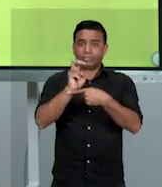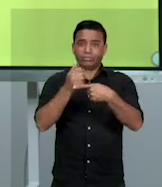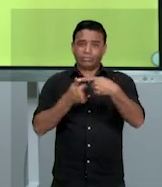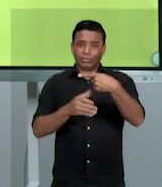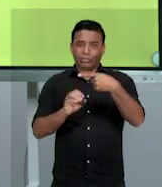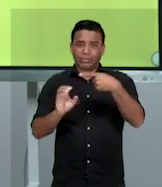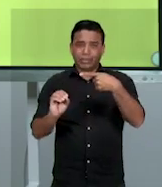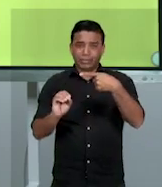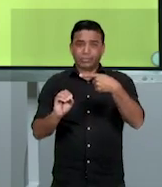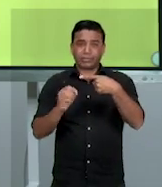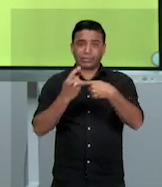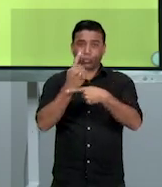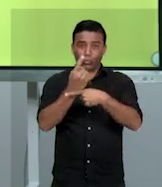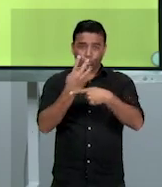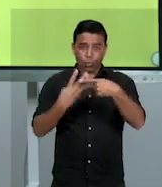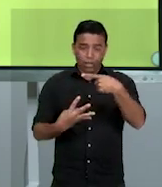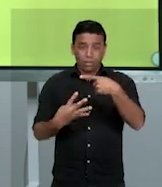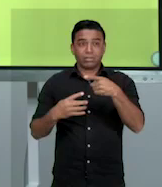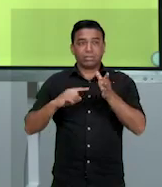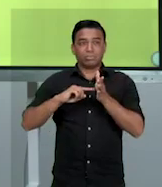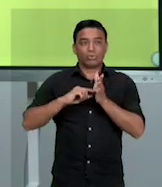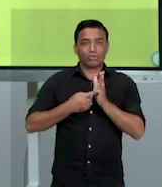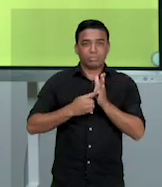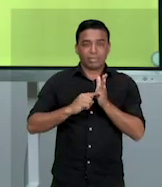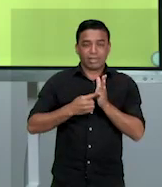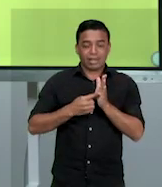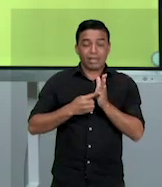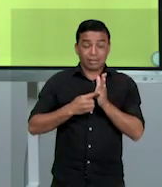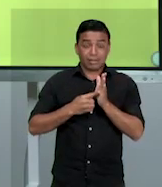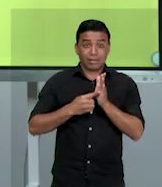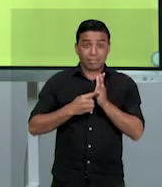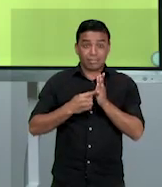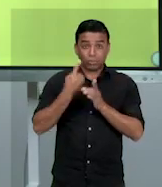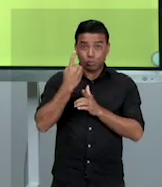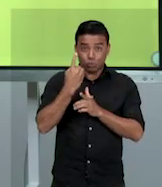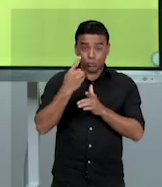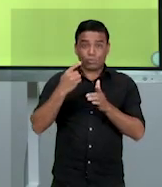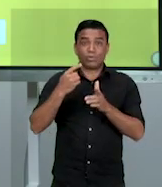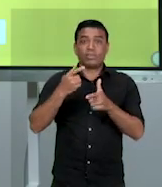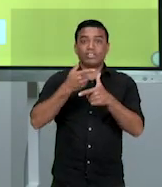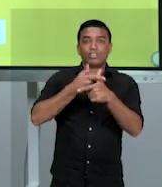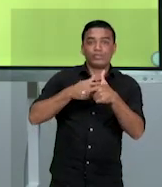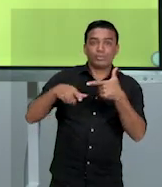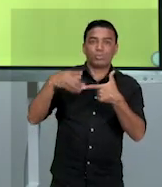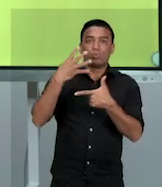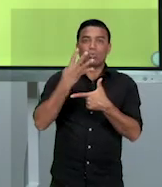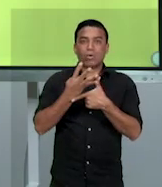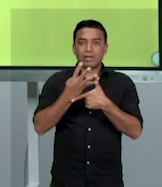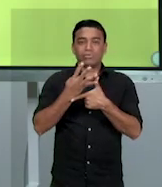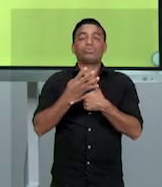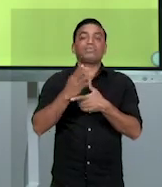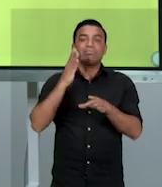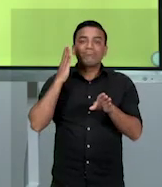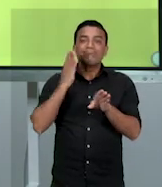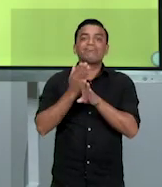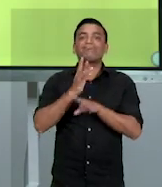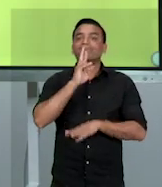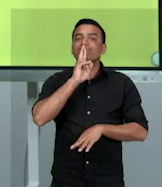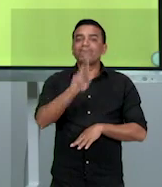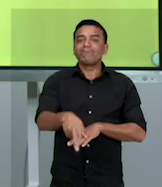agora este valor por 1 e dividir por 4, que vai dar o resultado